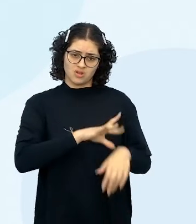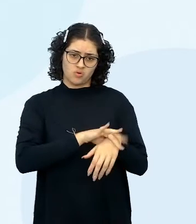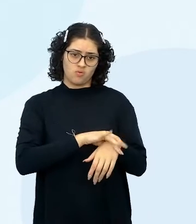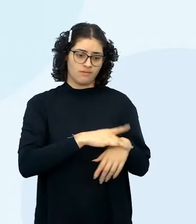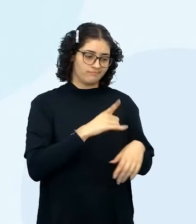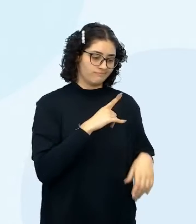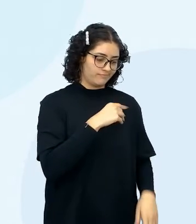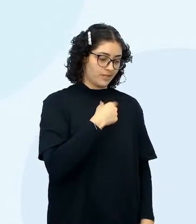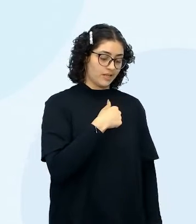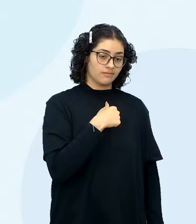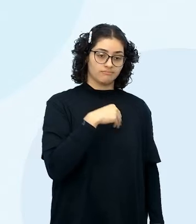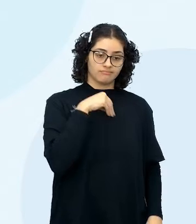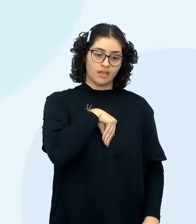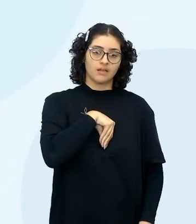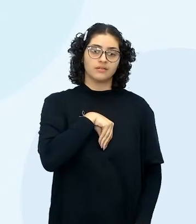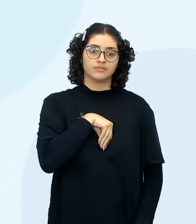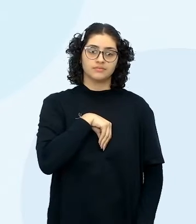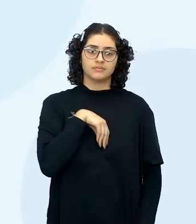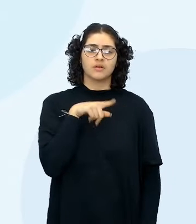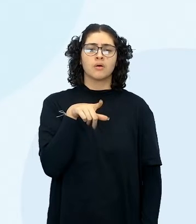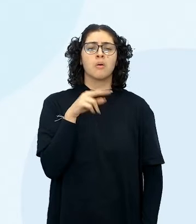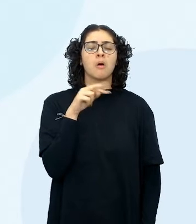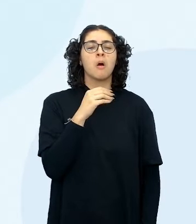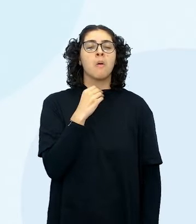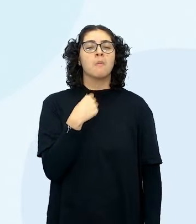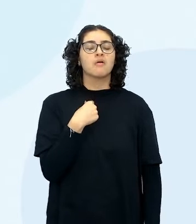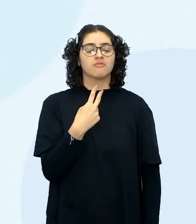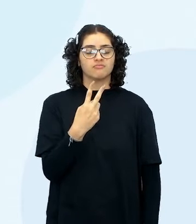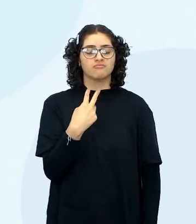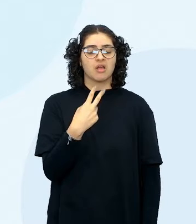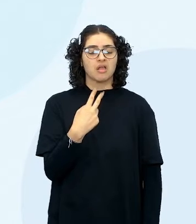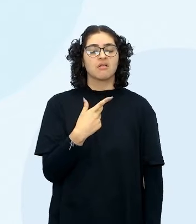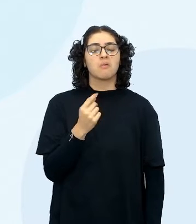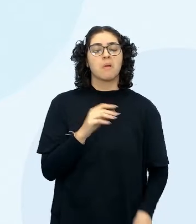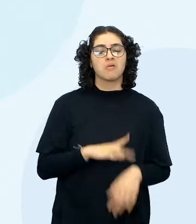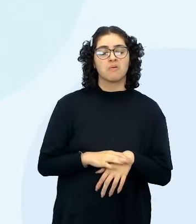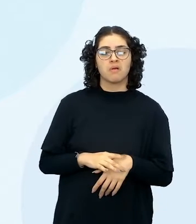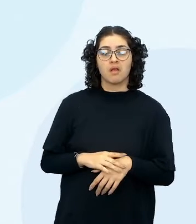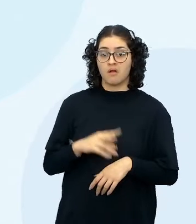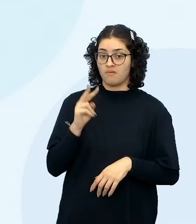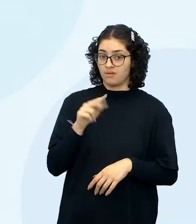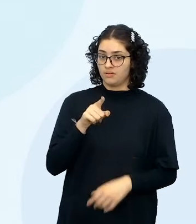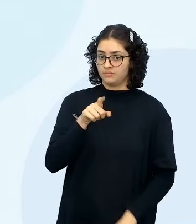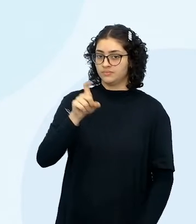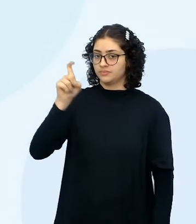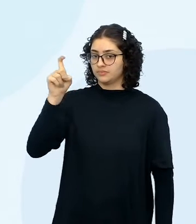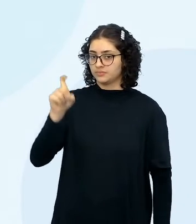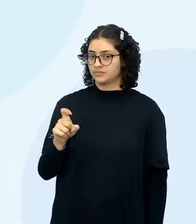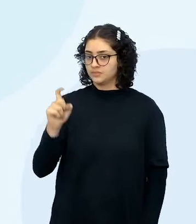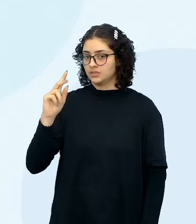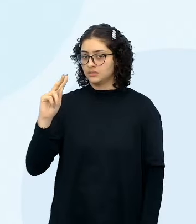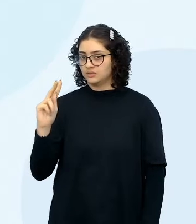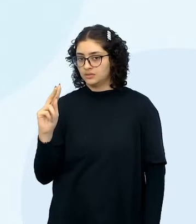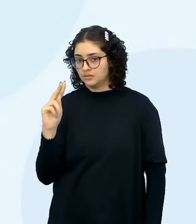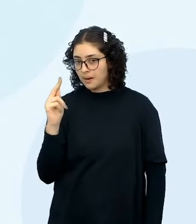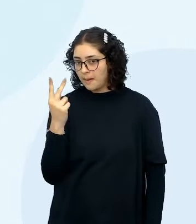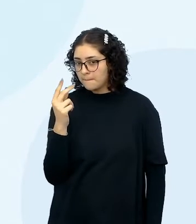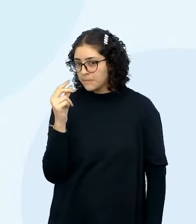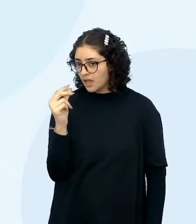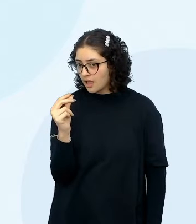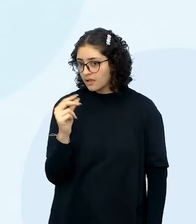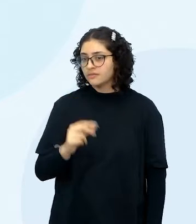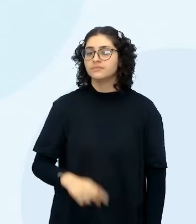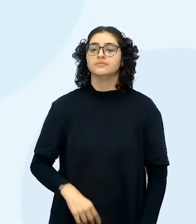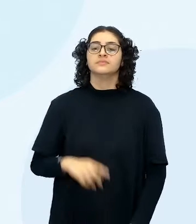da hemofilia. Onde eu vejo que ela é portadora? Ela está aqui, olha, no XHzinho.